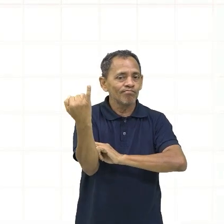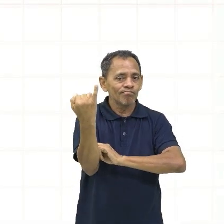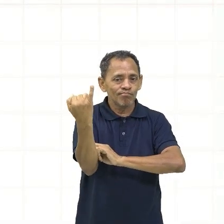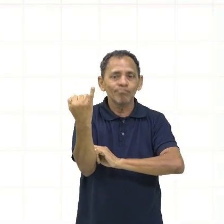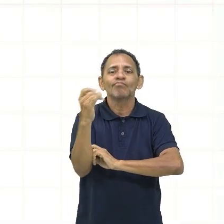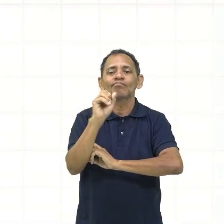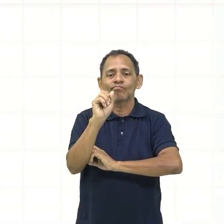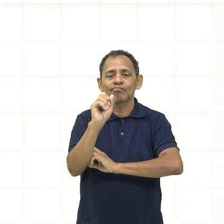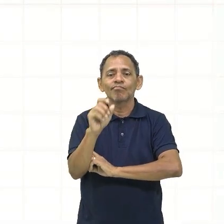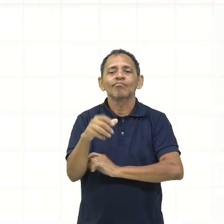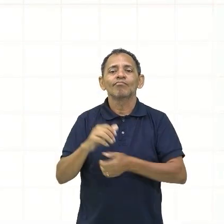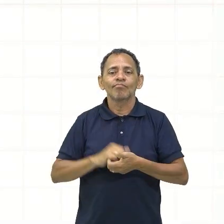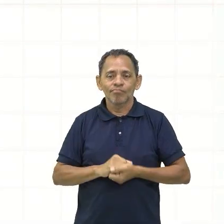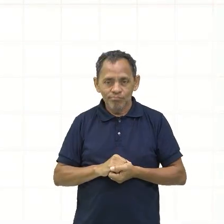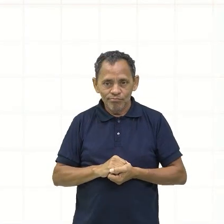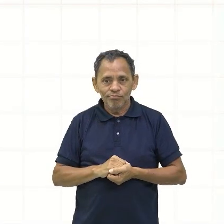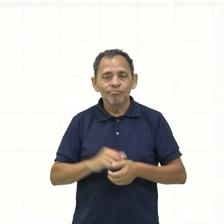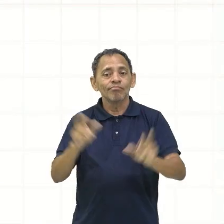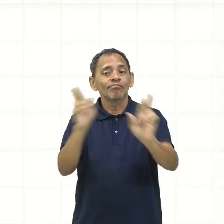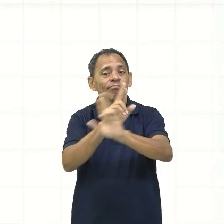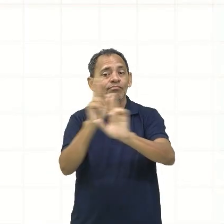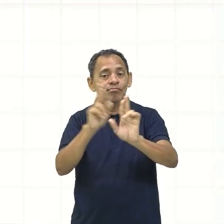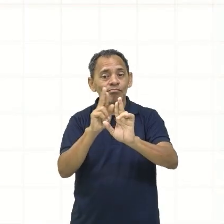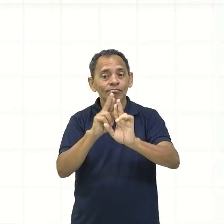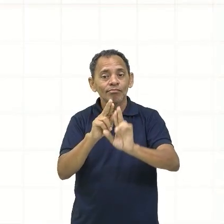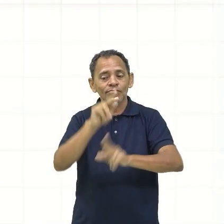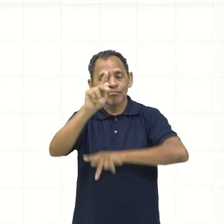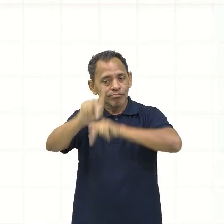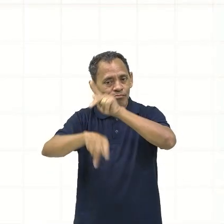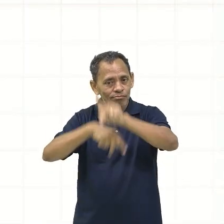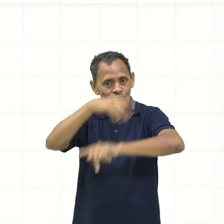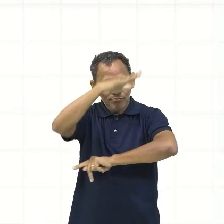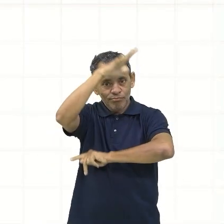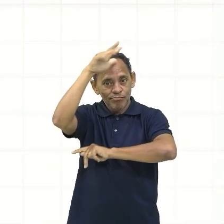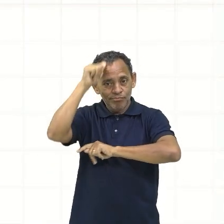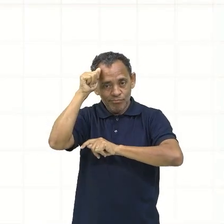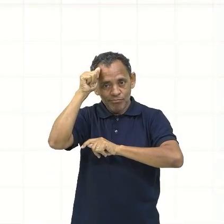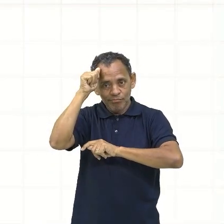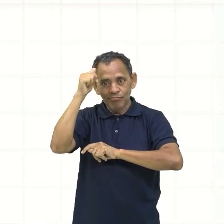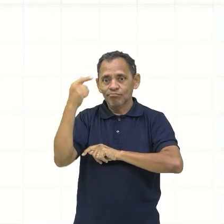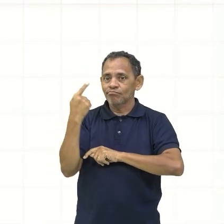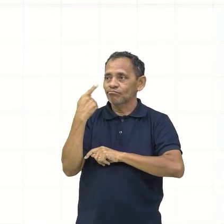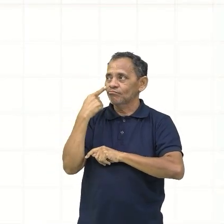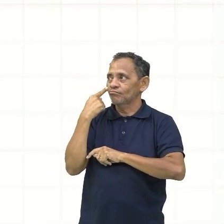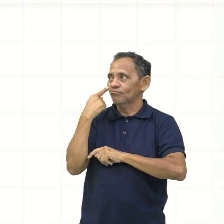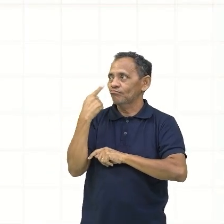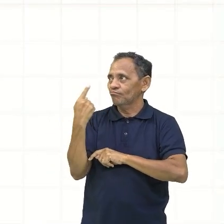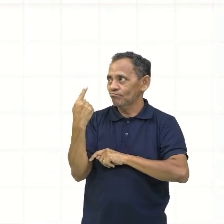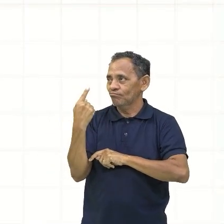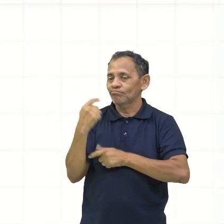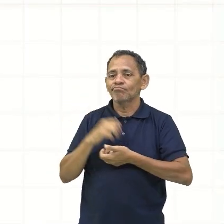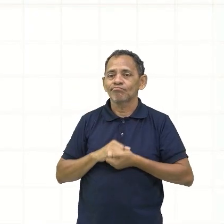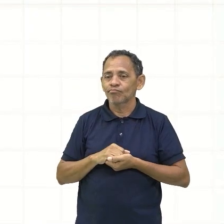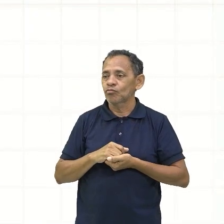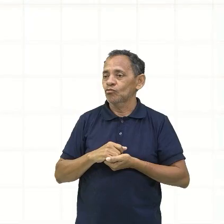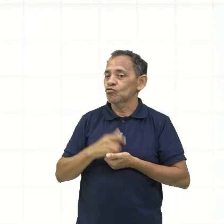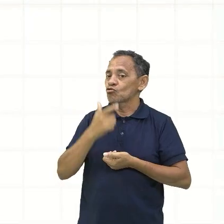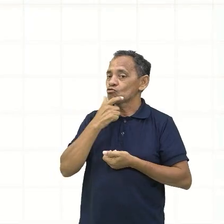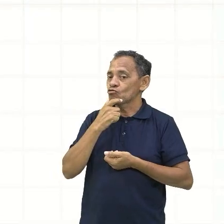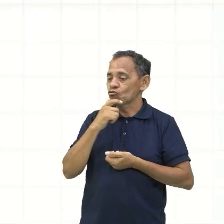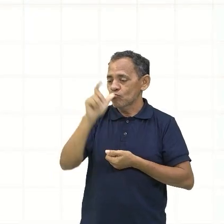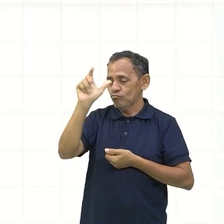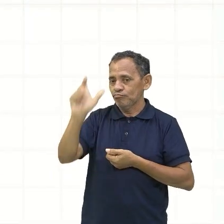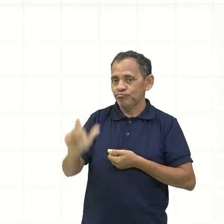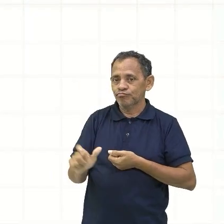relacionados à nossa população. E aí observem que entre os homens, né, que está representado